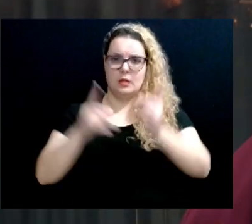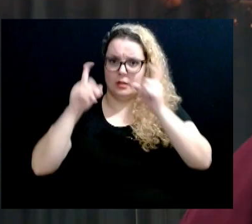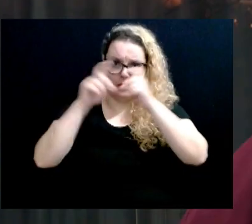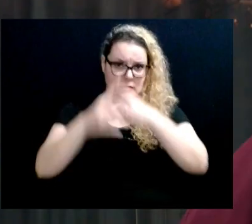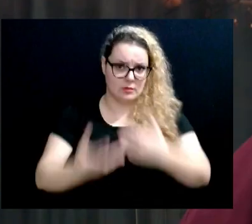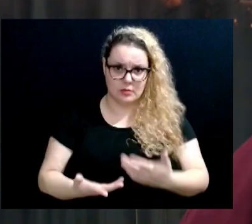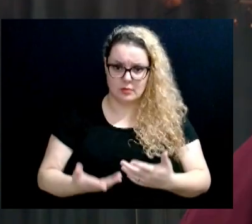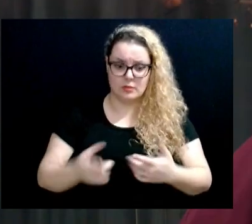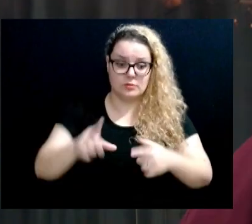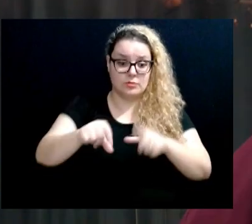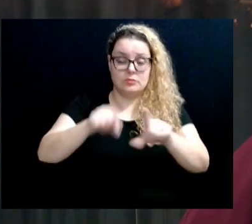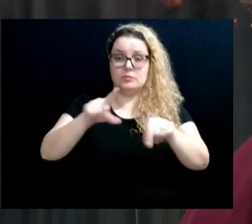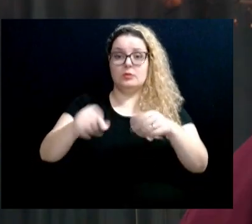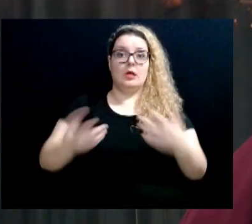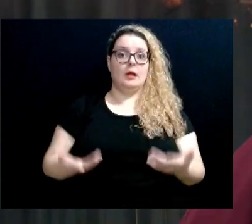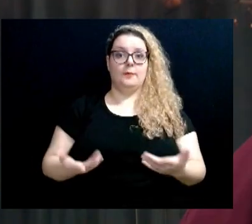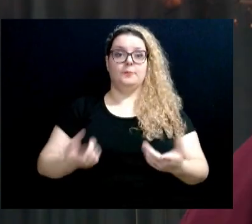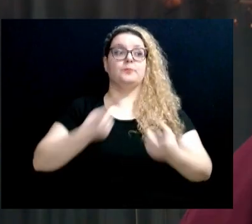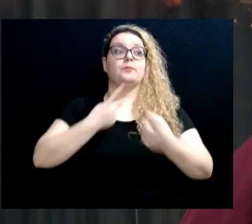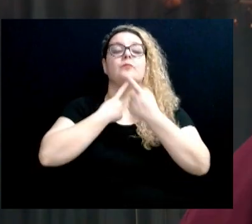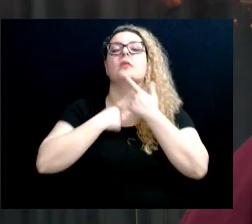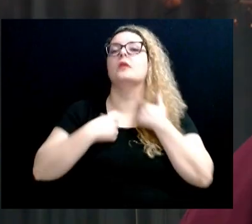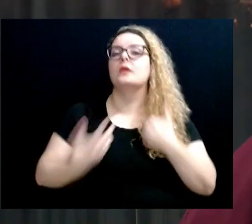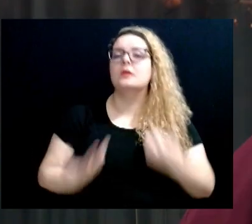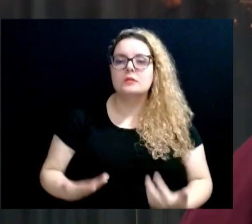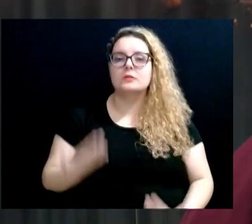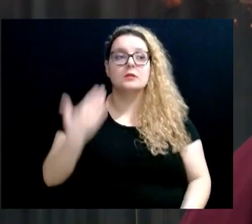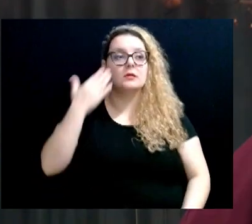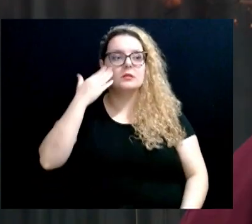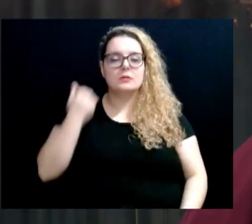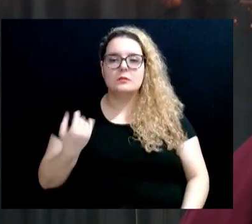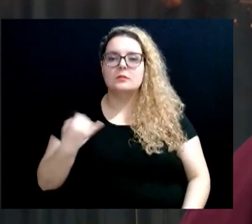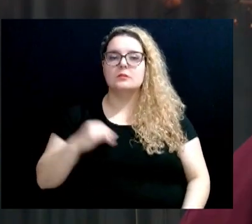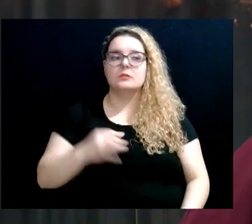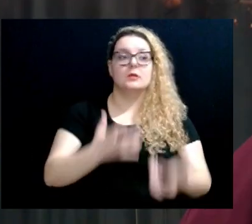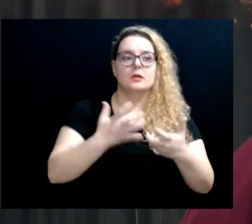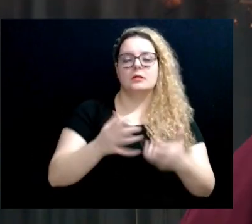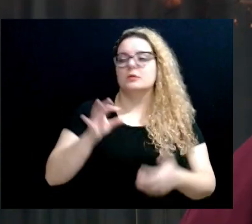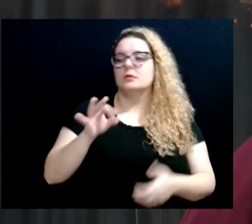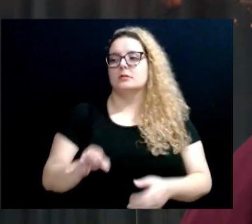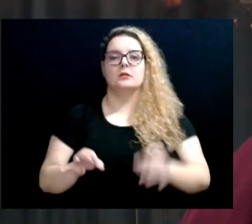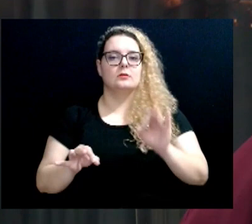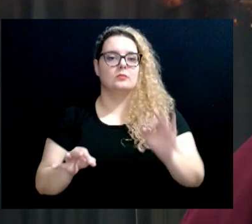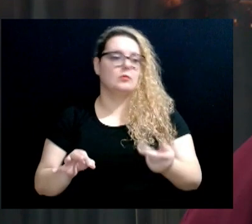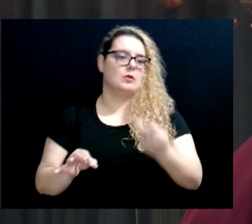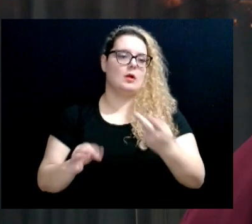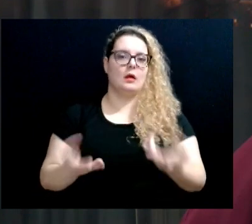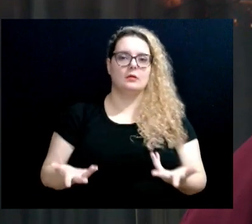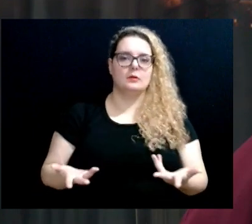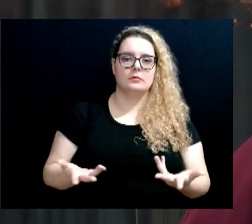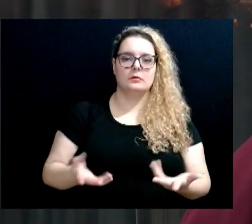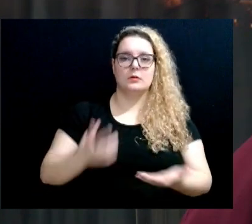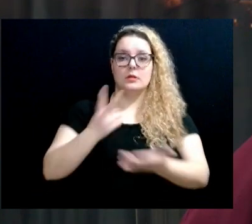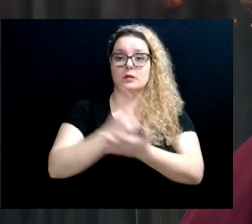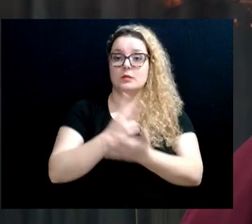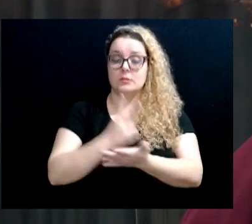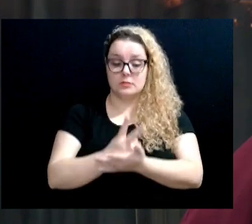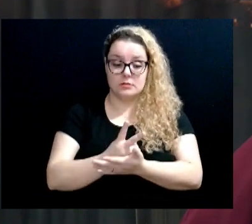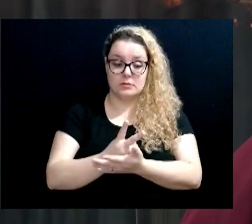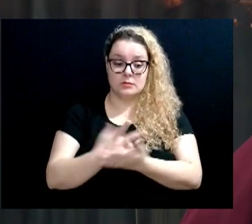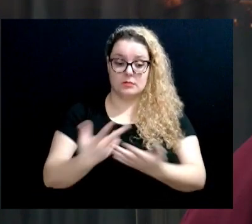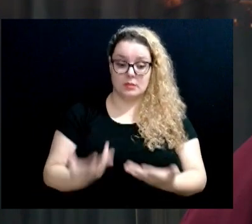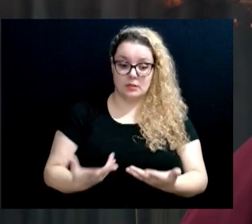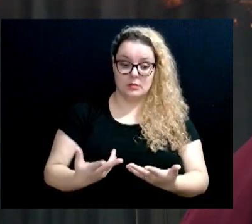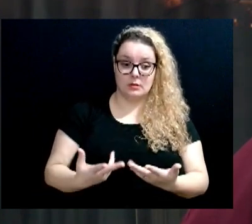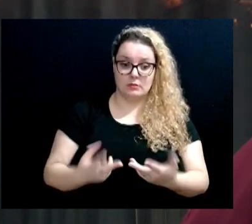de desejar, de saber se ele está querendo é certo ou errado, né, e sempre olhando essa competição e